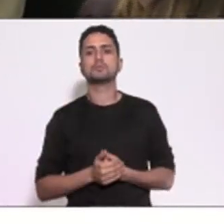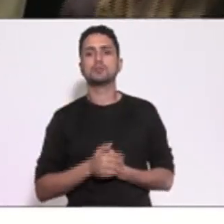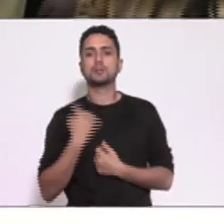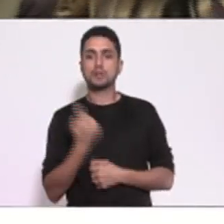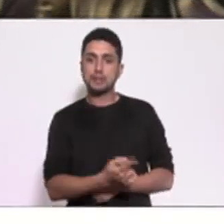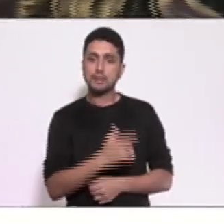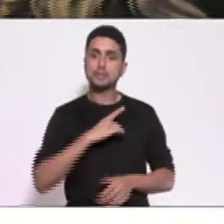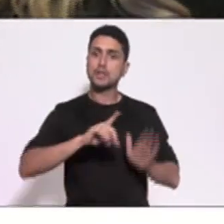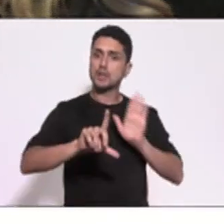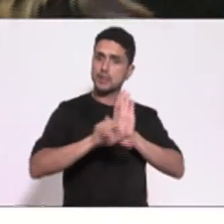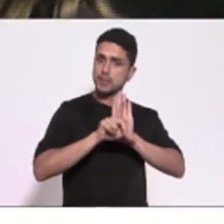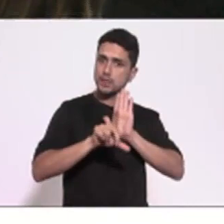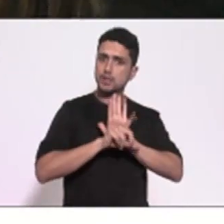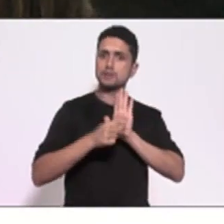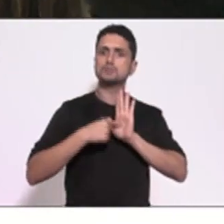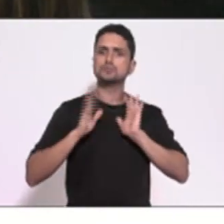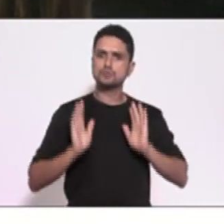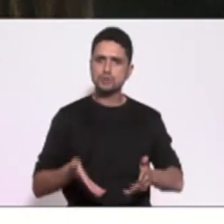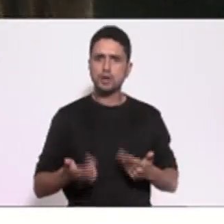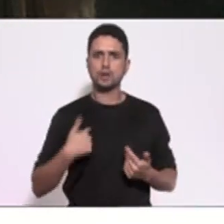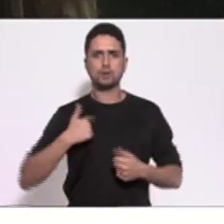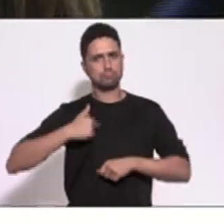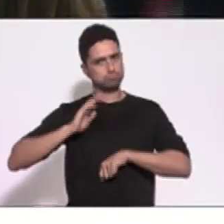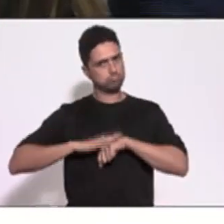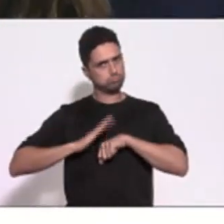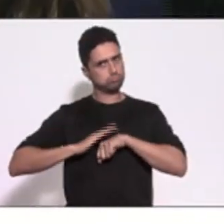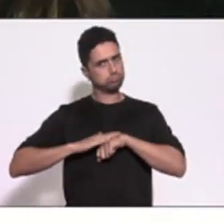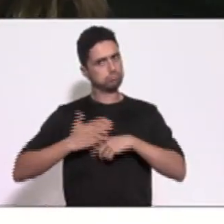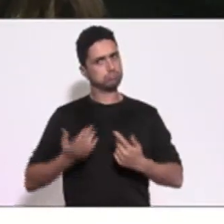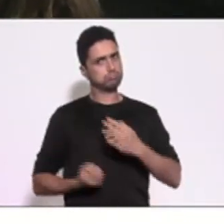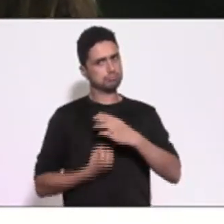temos lei de minha autoria,